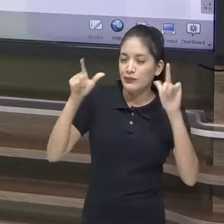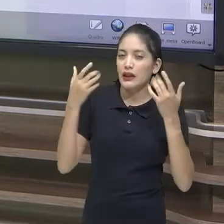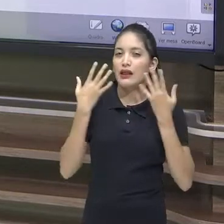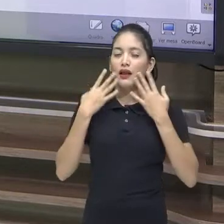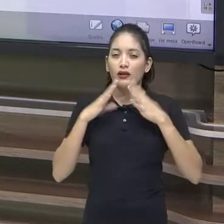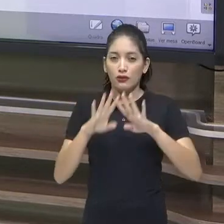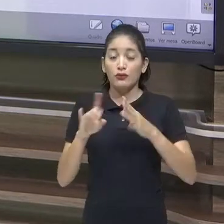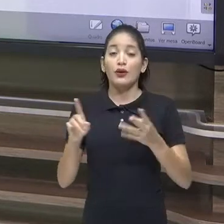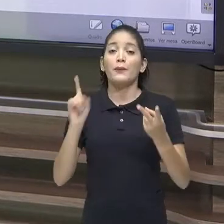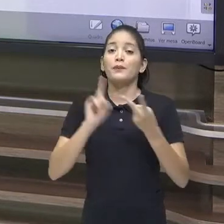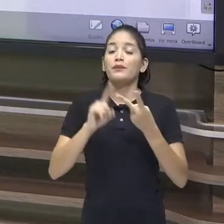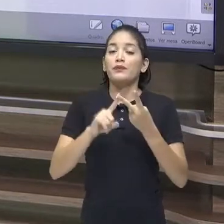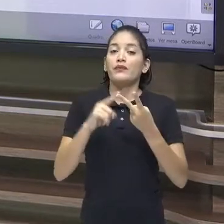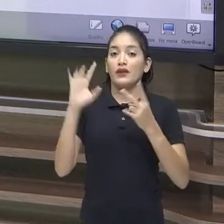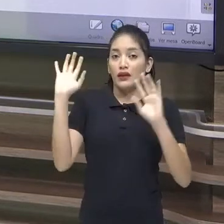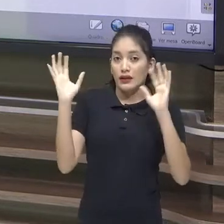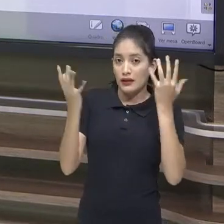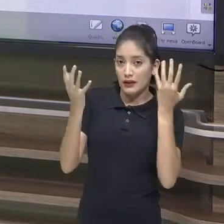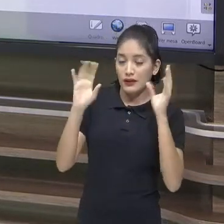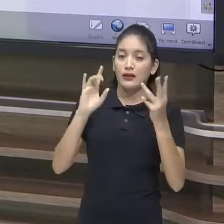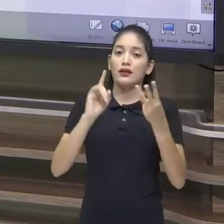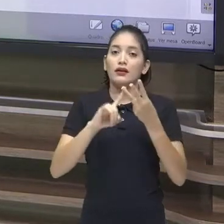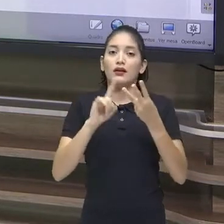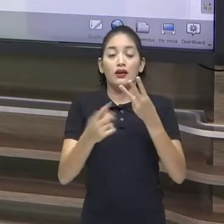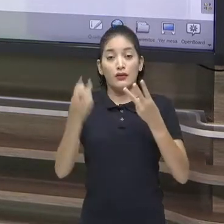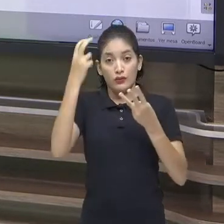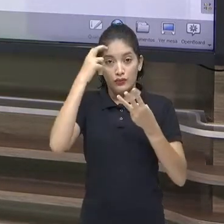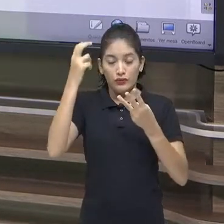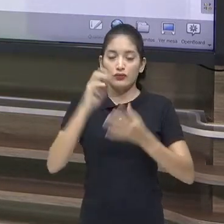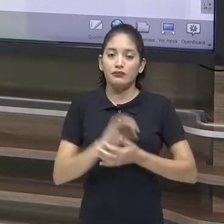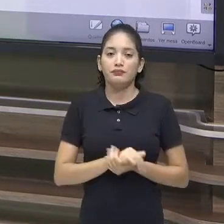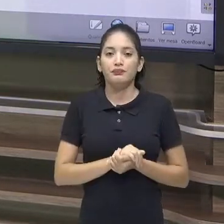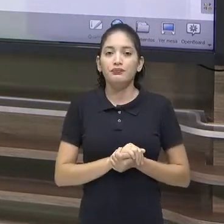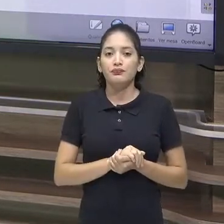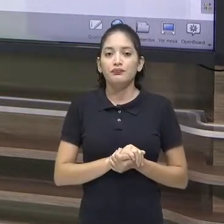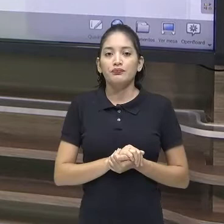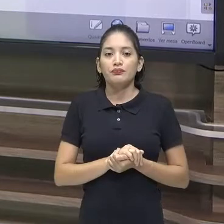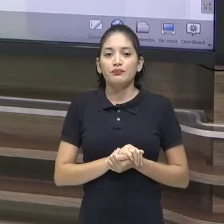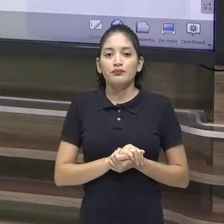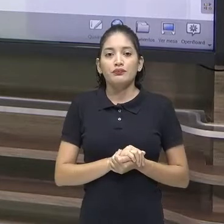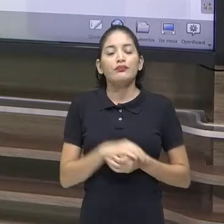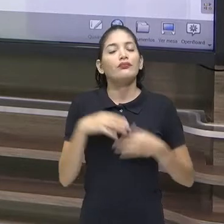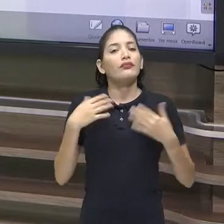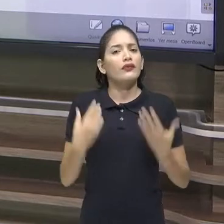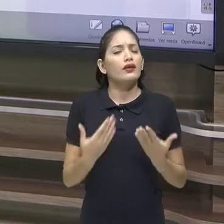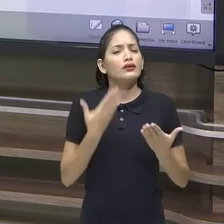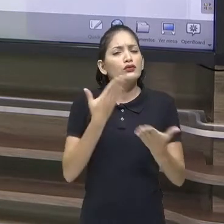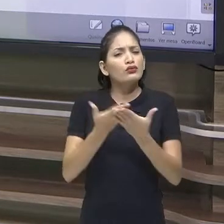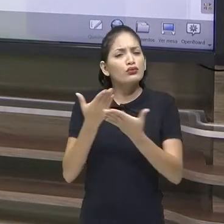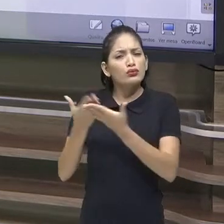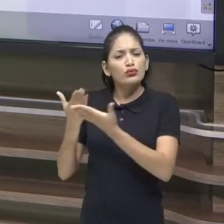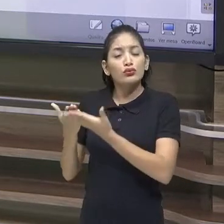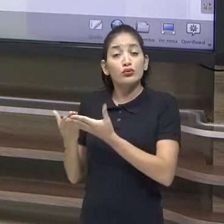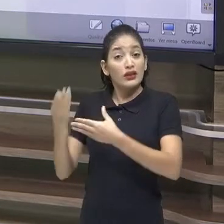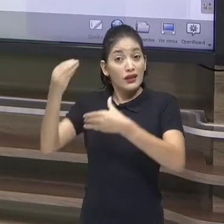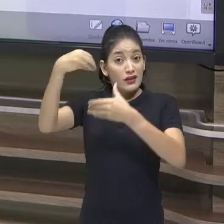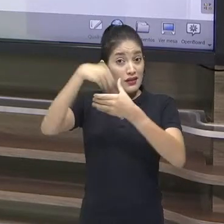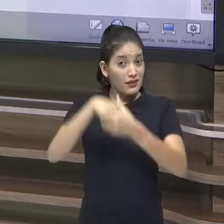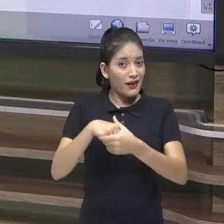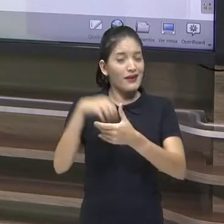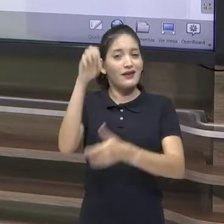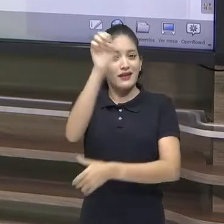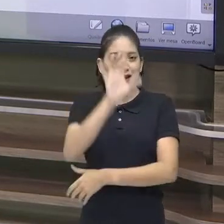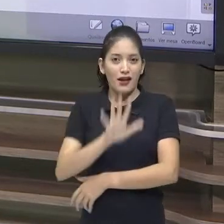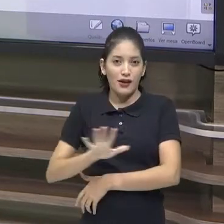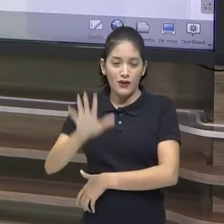naturais, do clima, a questão cultural, tá bom? Então, a gente observa dentro da Europa, aí a gente